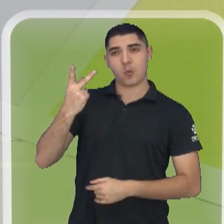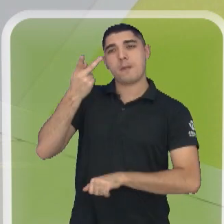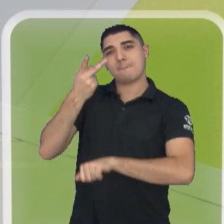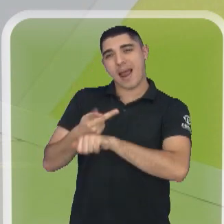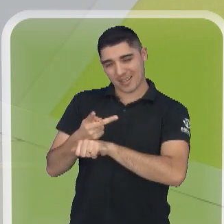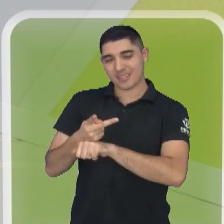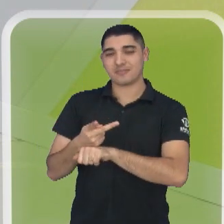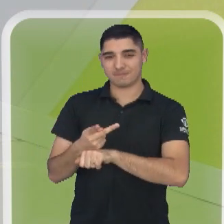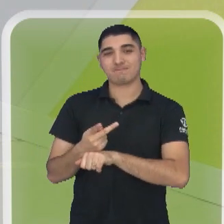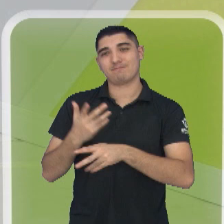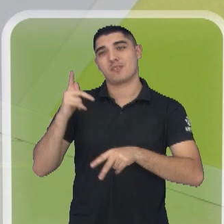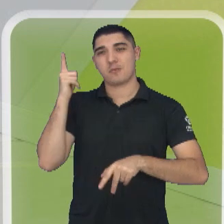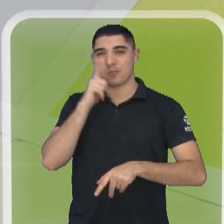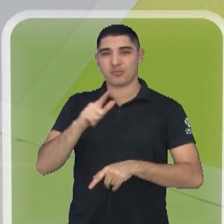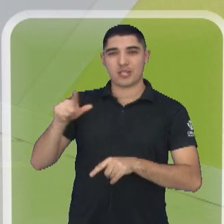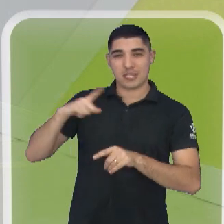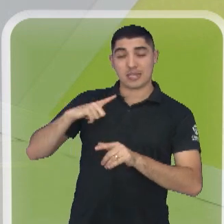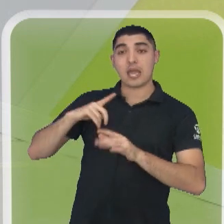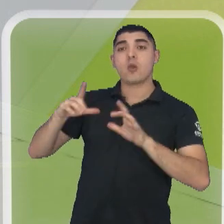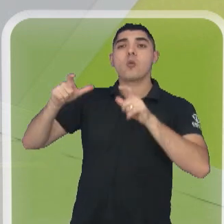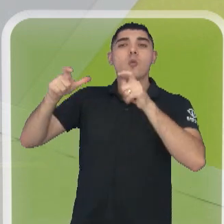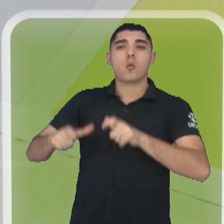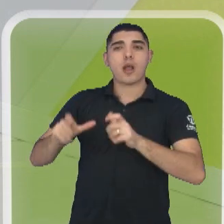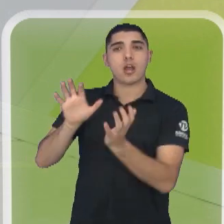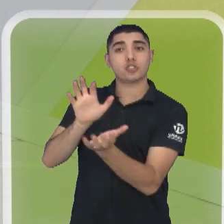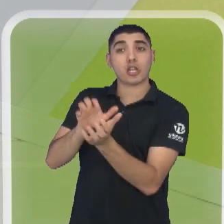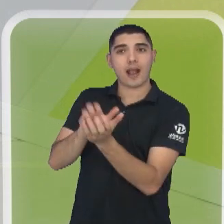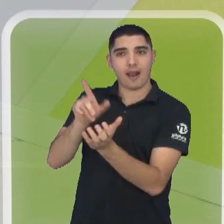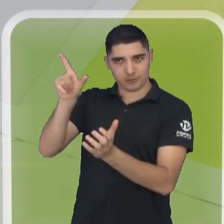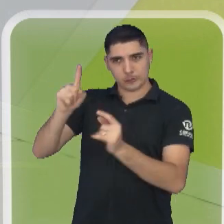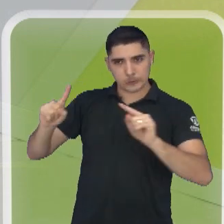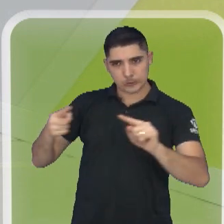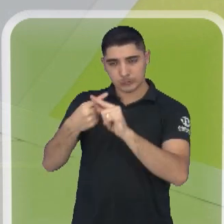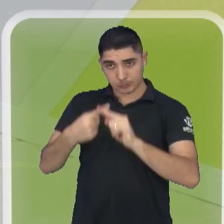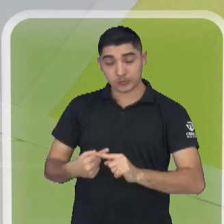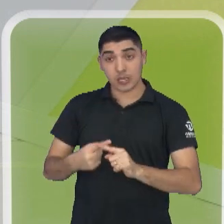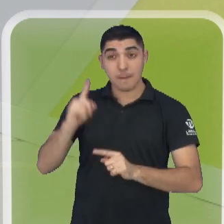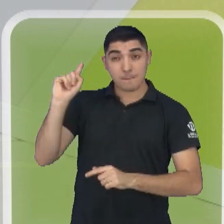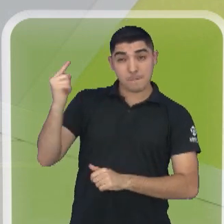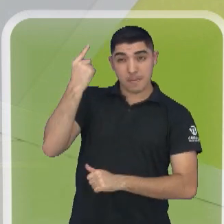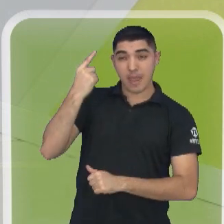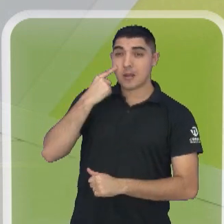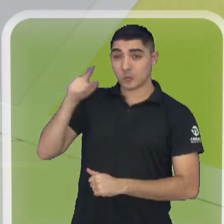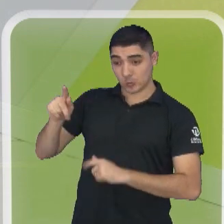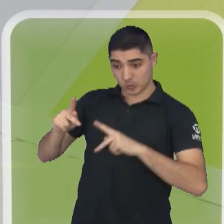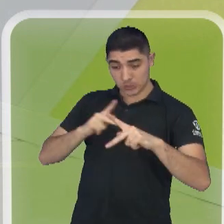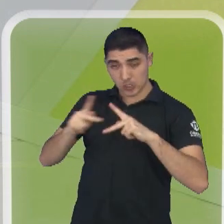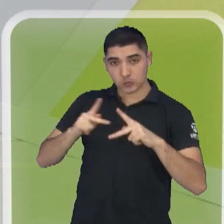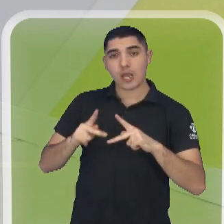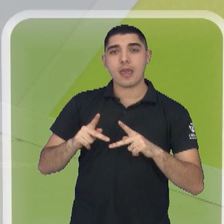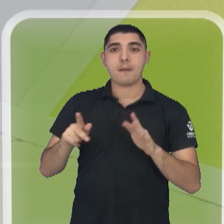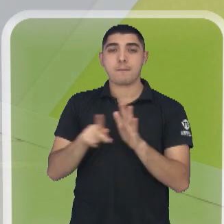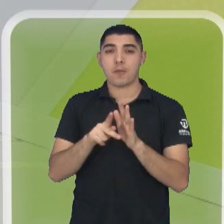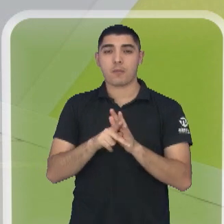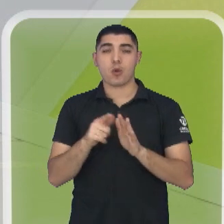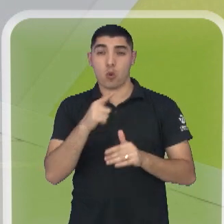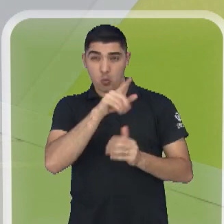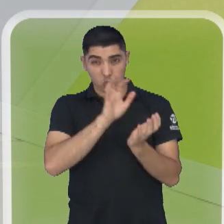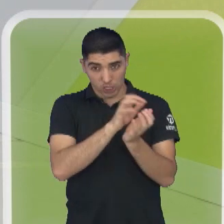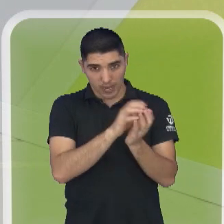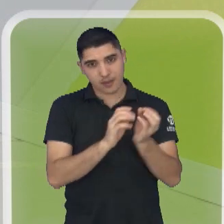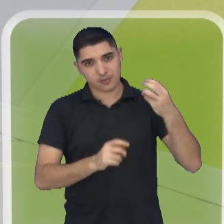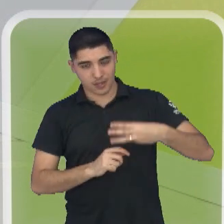Sevens, masculino, realizada no campo do Balneário, em Jacareí. Na primeira edição, os caipiras ficaram com a terceira colocação.